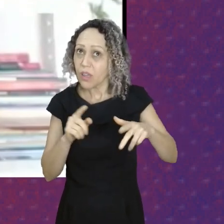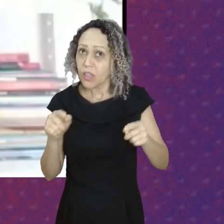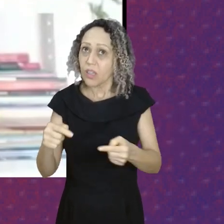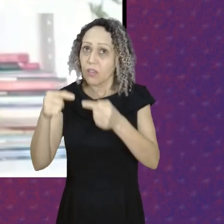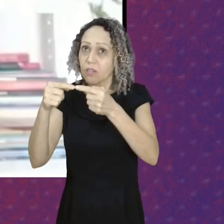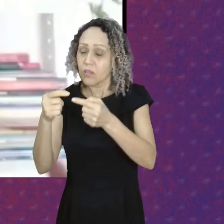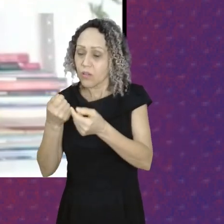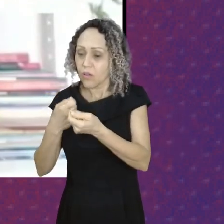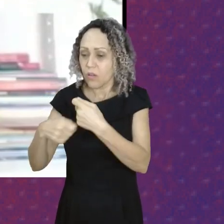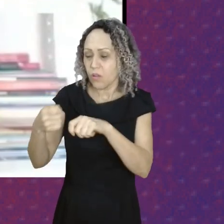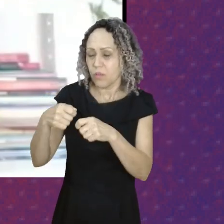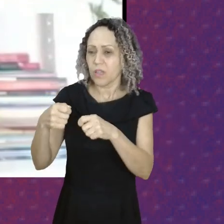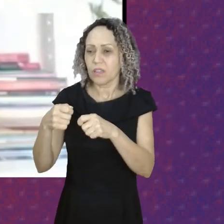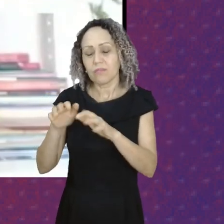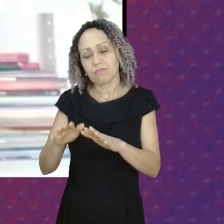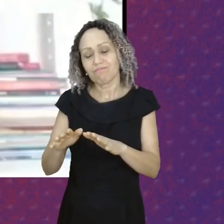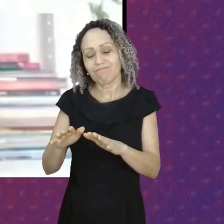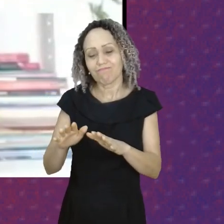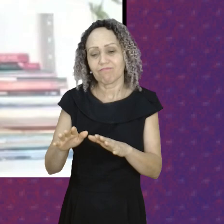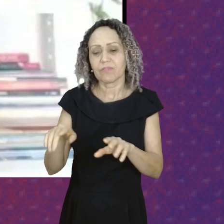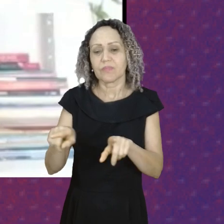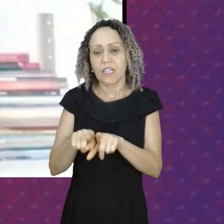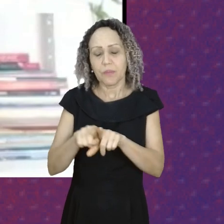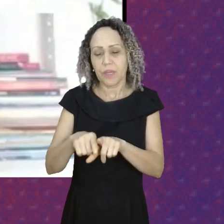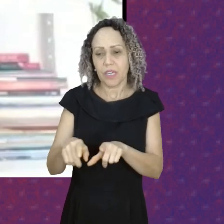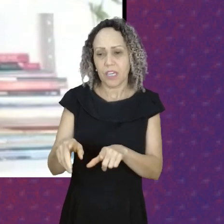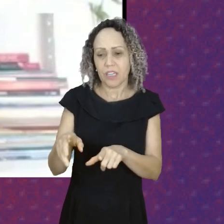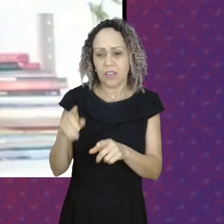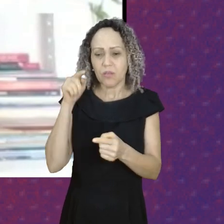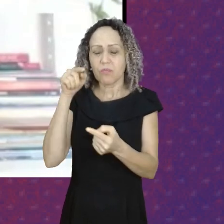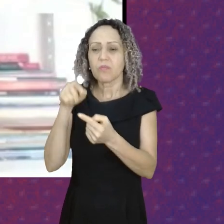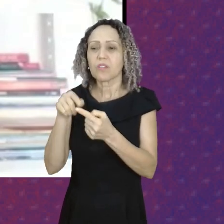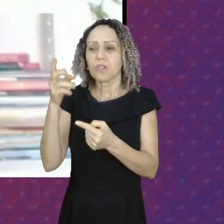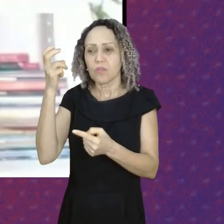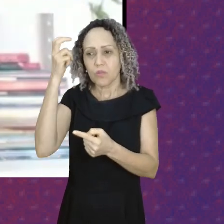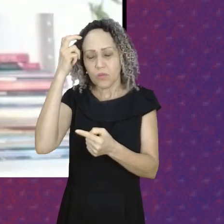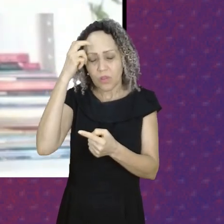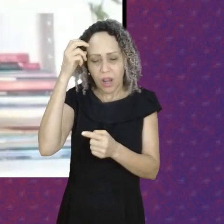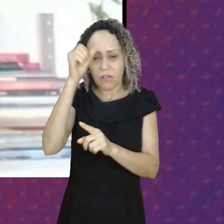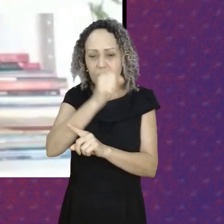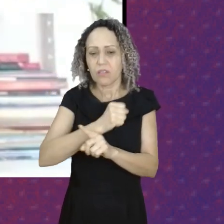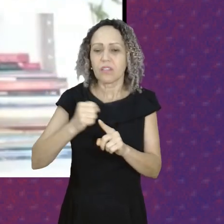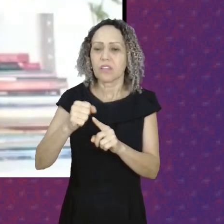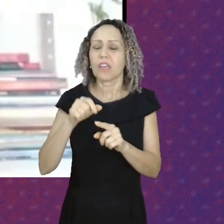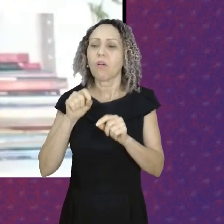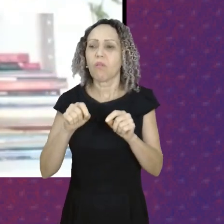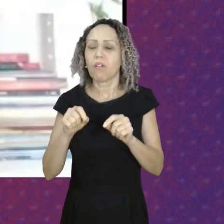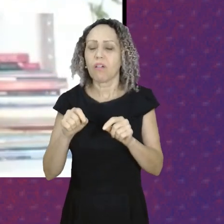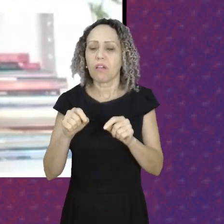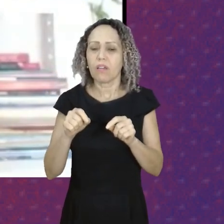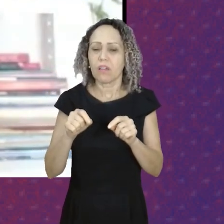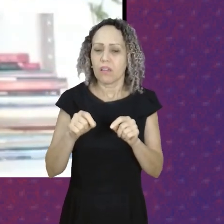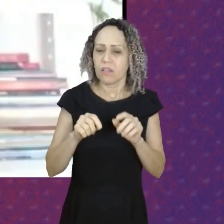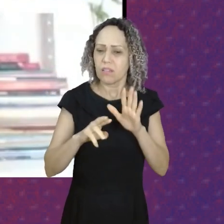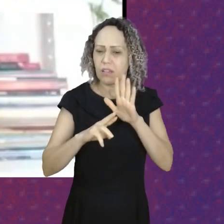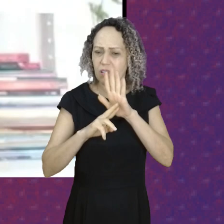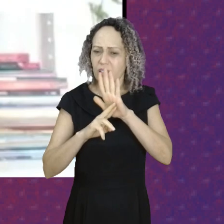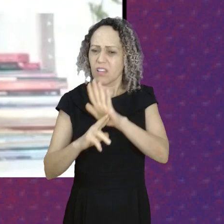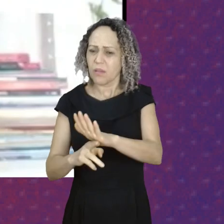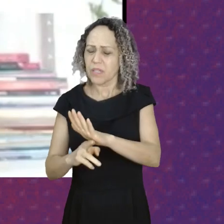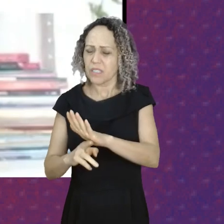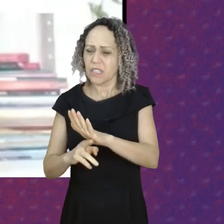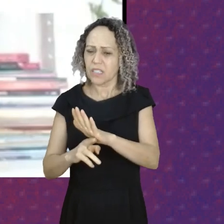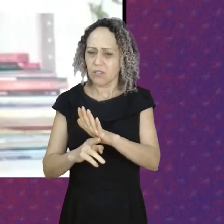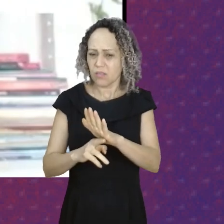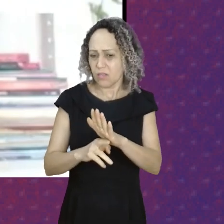e mais do ponto de vista cultural e social também, né? Constituindo a partir daí, representações sociais sobre a